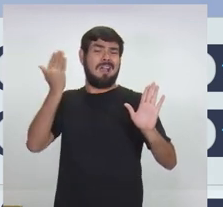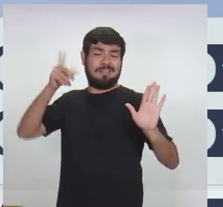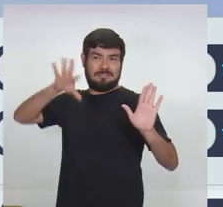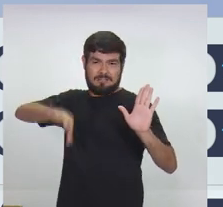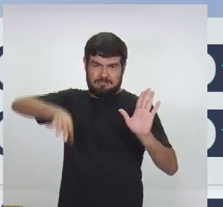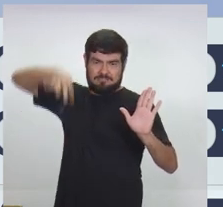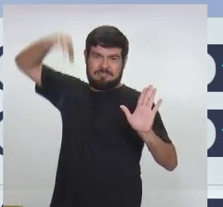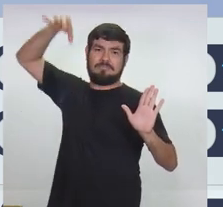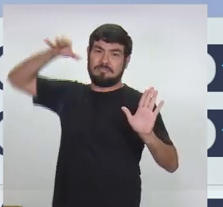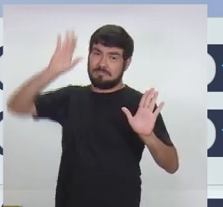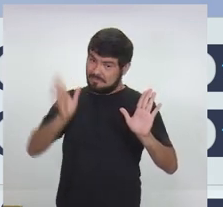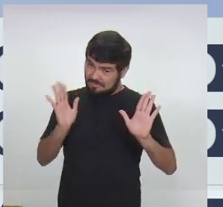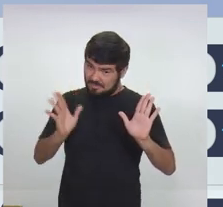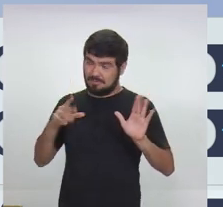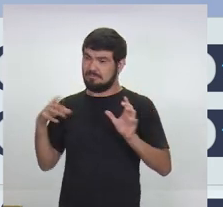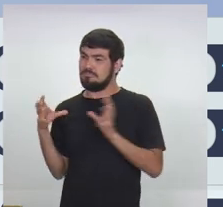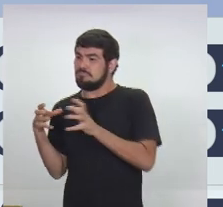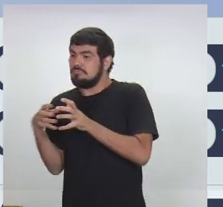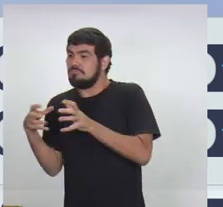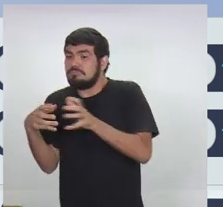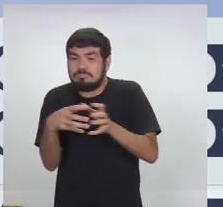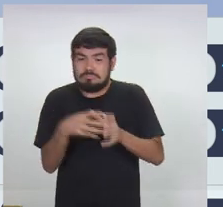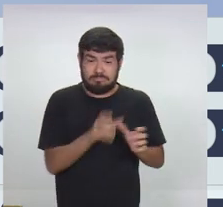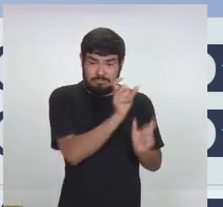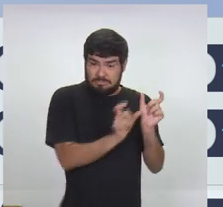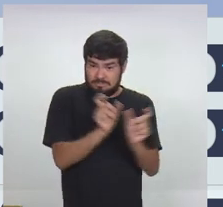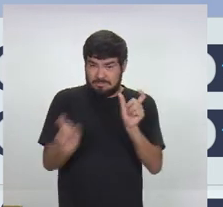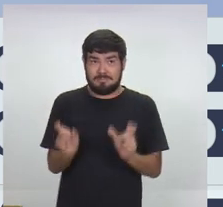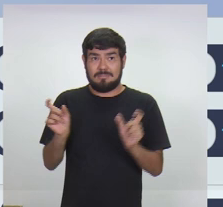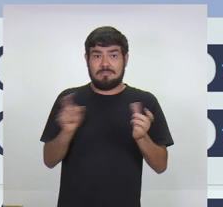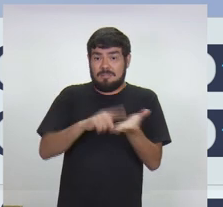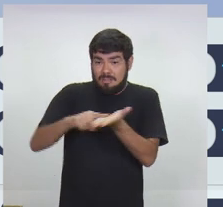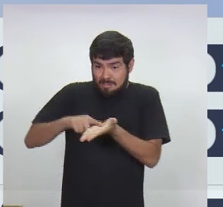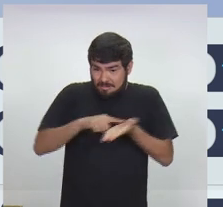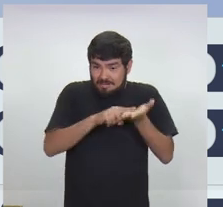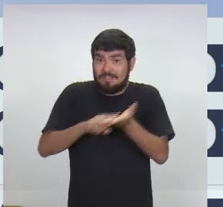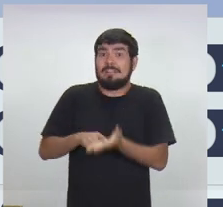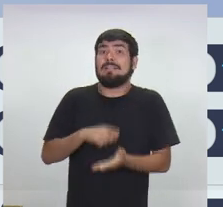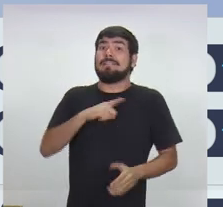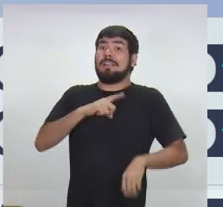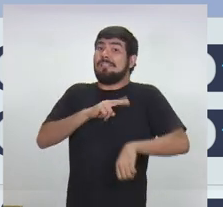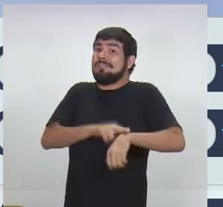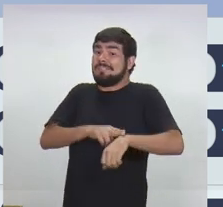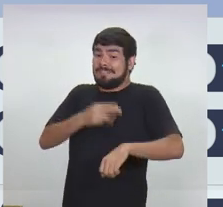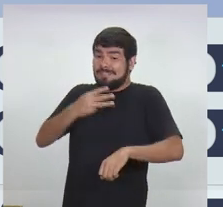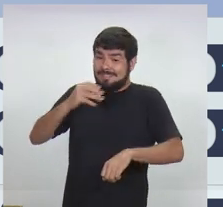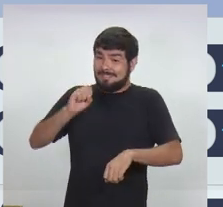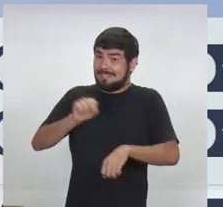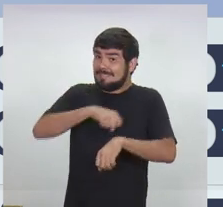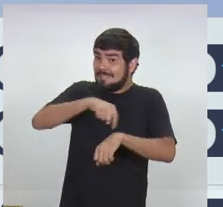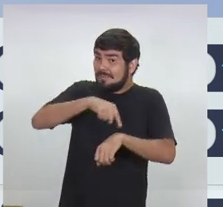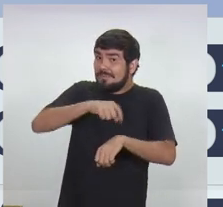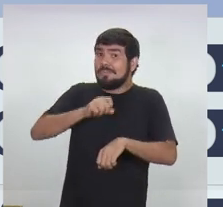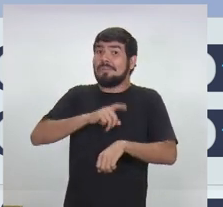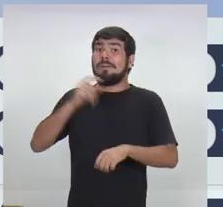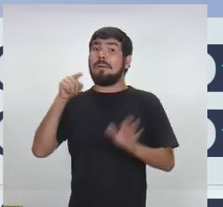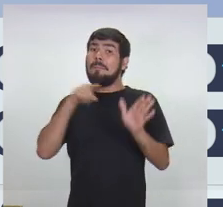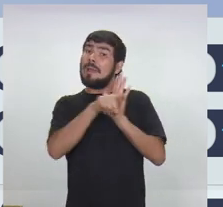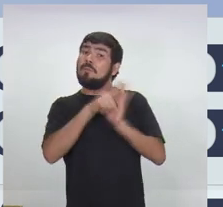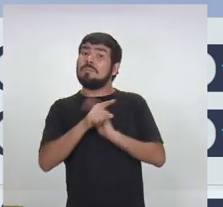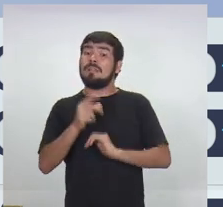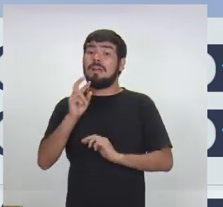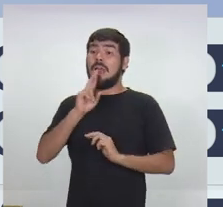anteriormente com as assessorias dos candidatos os candidatos terão 30 segundos para perguntas dois minutos para respostas